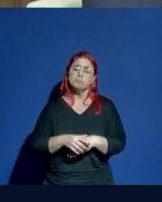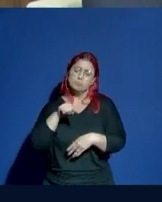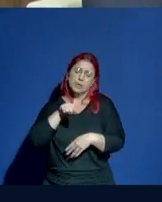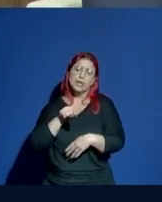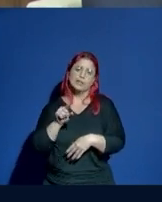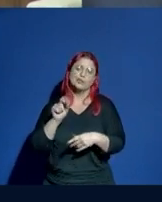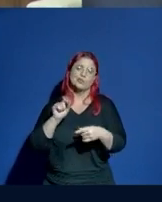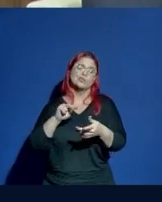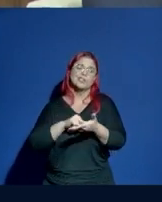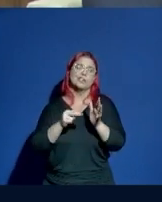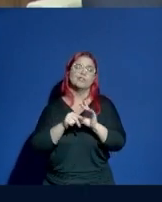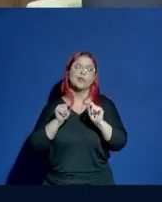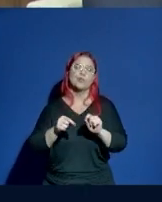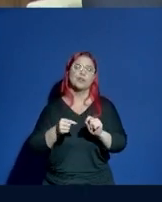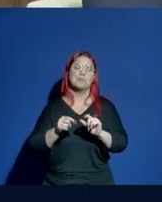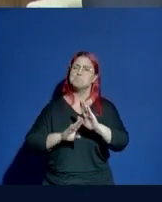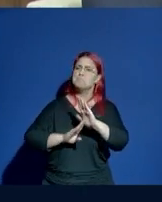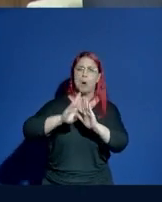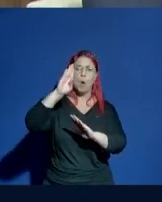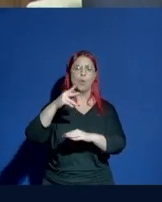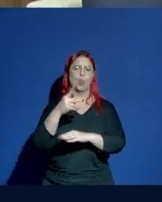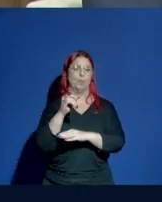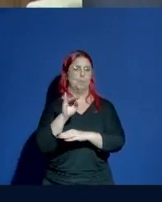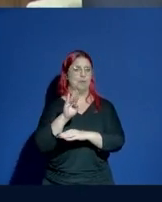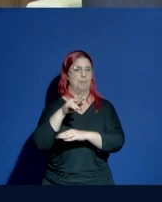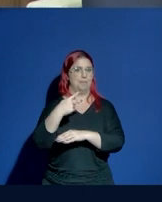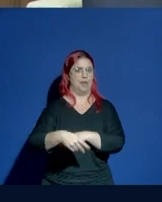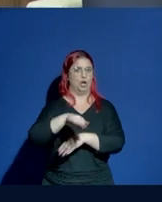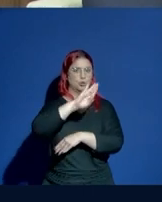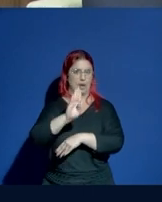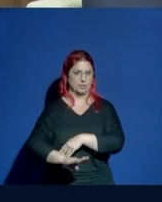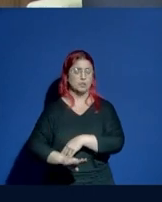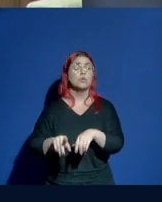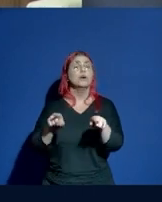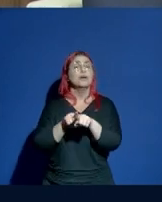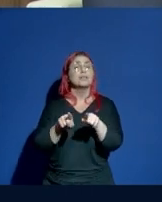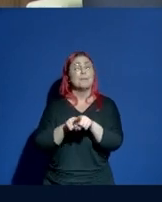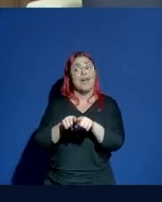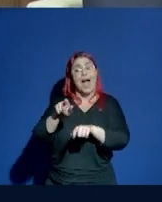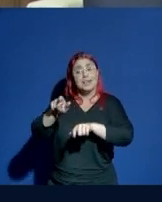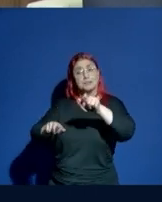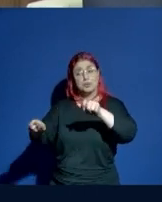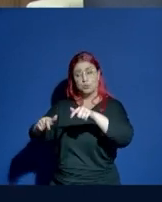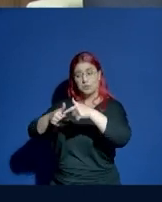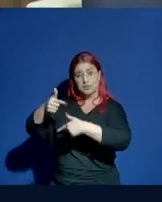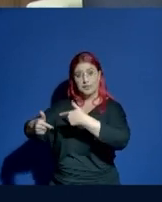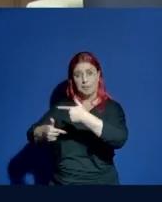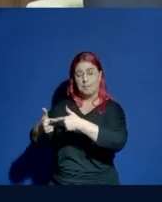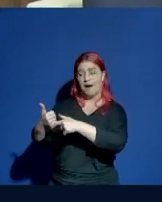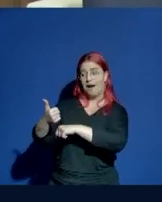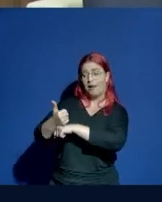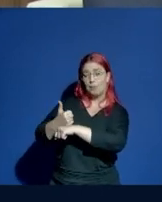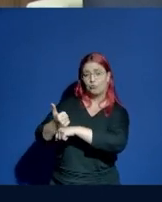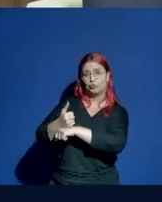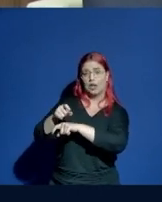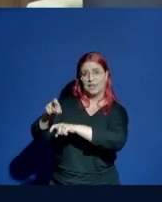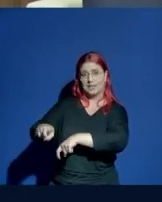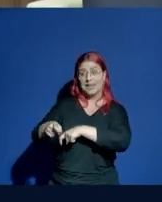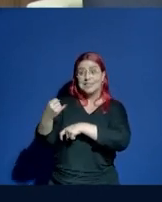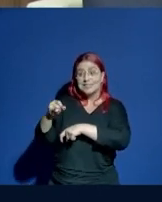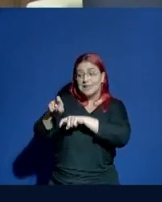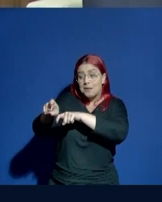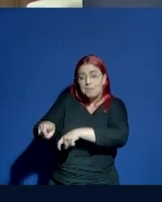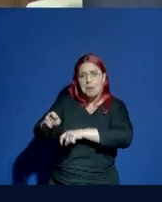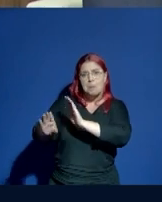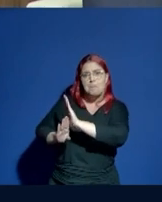alavancas do PIB do Brasil né E a nossa indústria quem está inserido no Agro se agricultura cresce ela